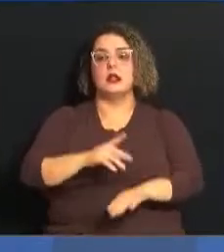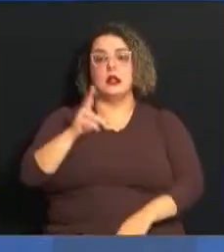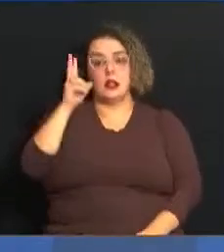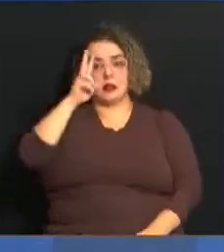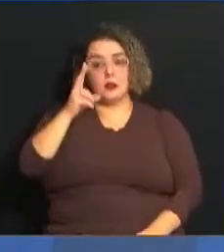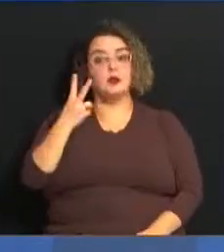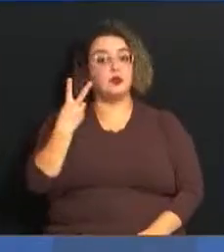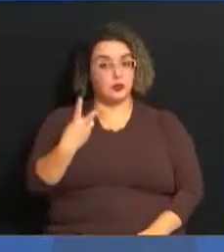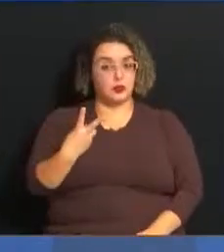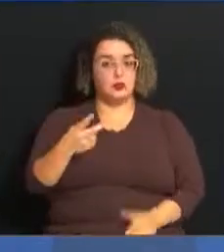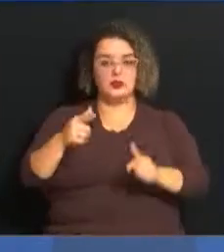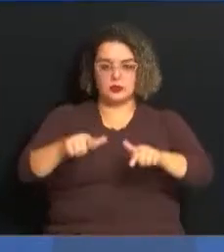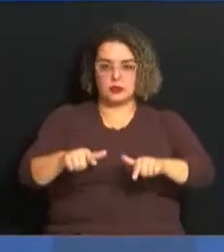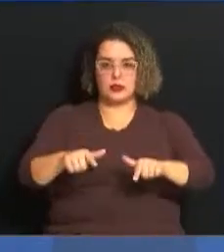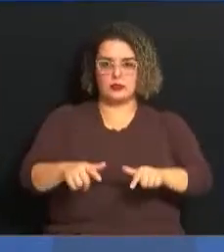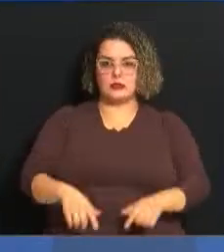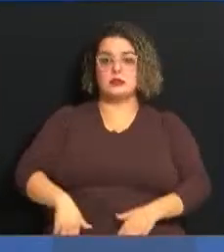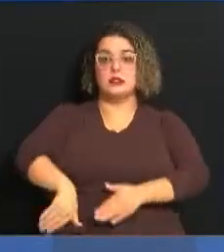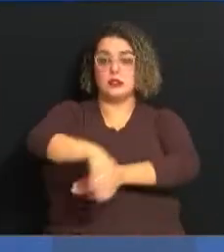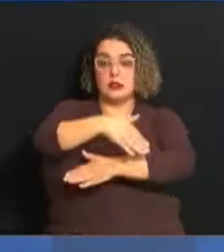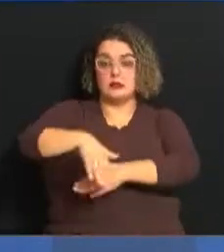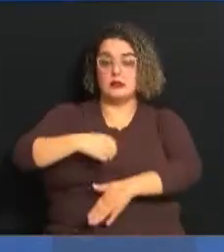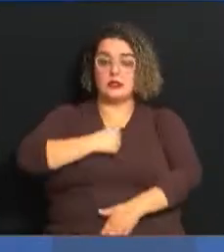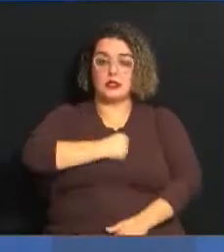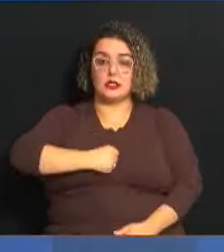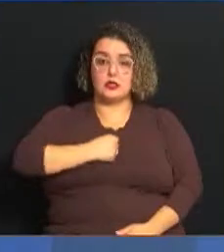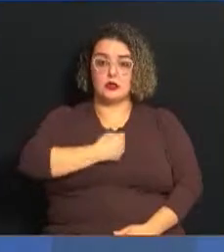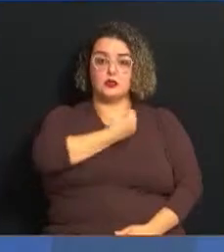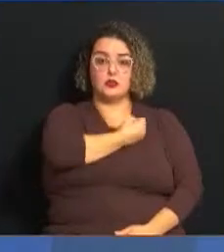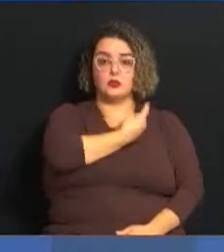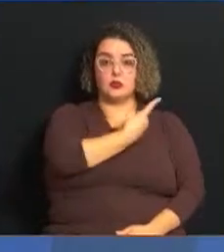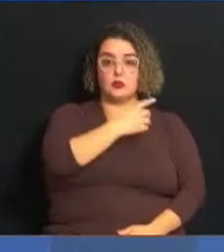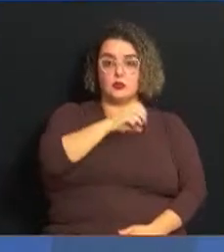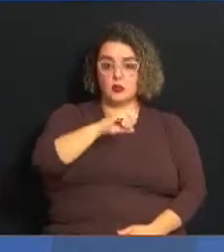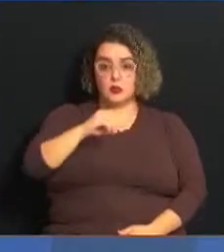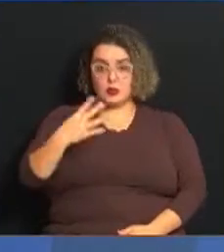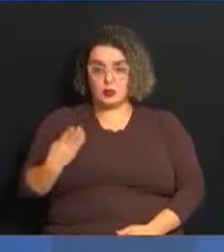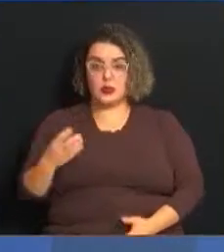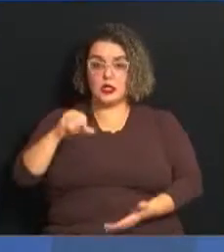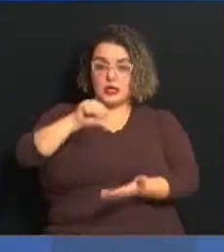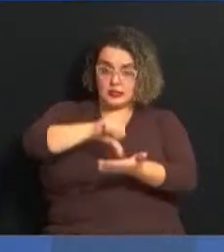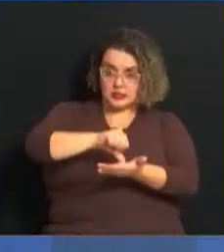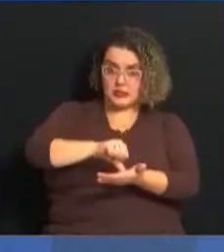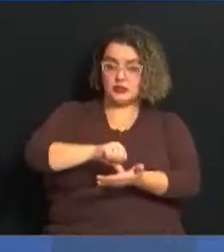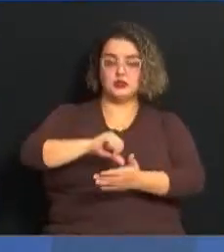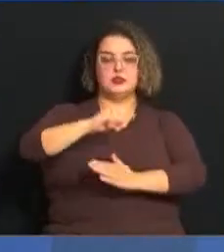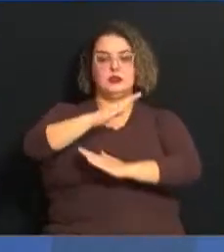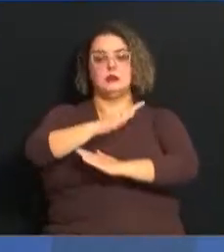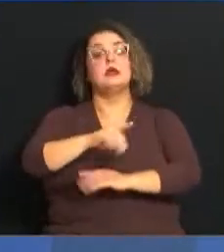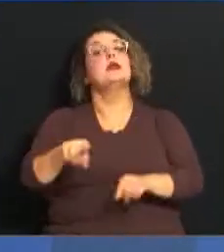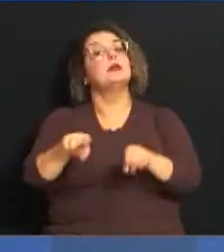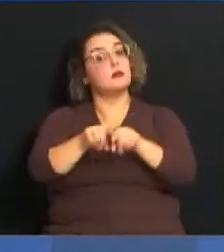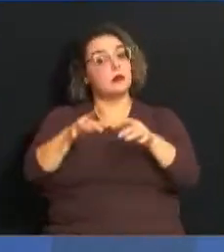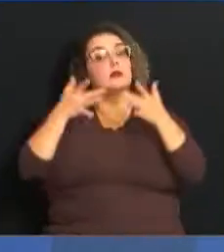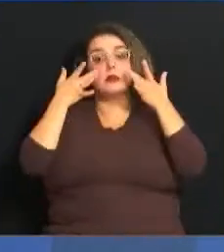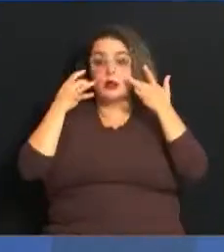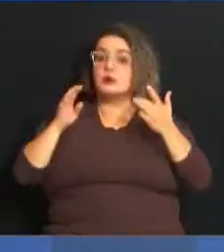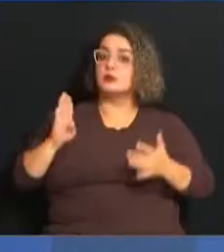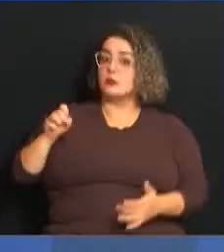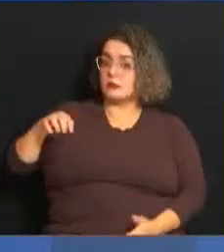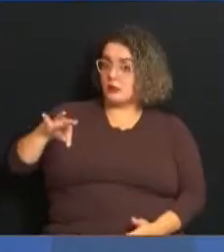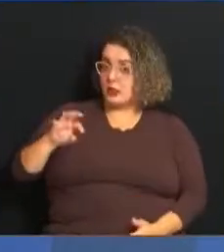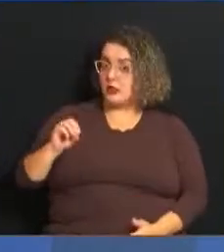de arrecadação. Na Avenida da Saudade, 1004, que é a sede da Câmara Municipal, e lá no Teatro Bento Quirino,